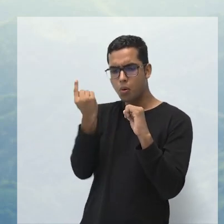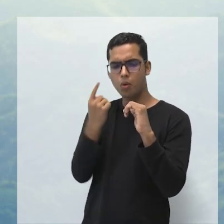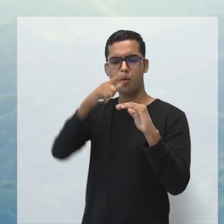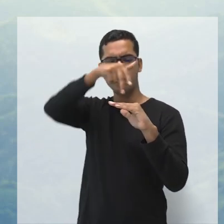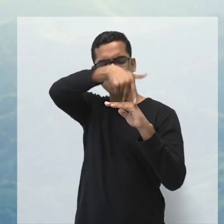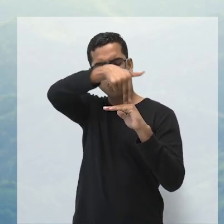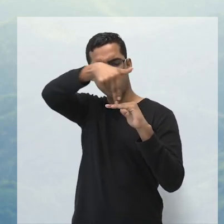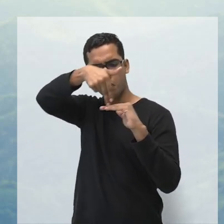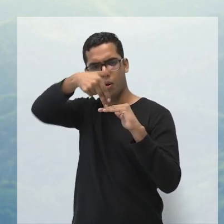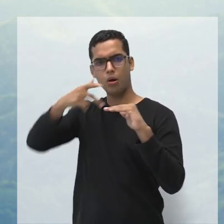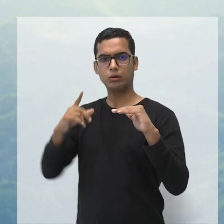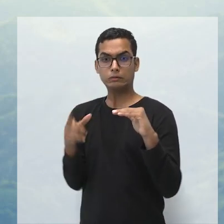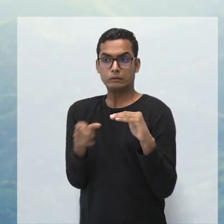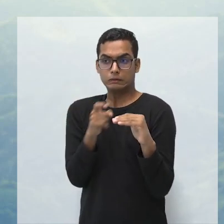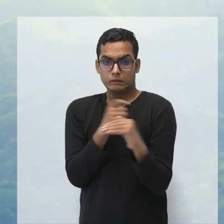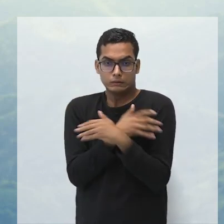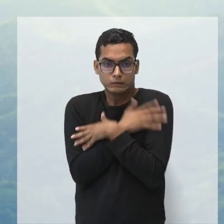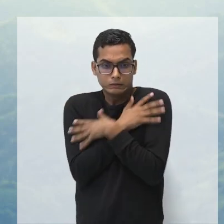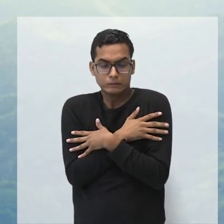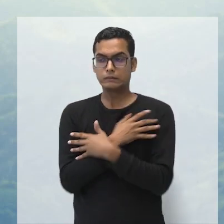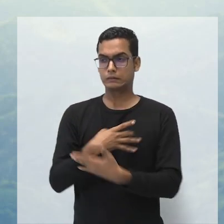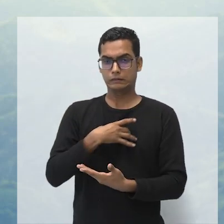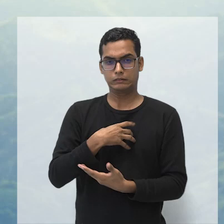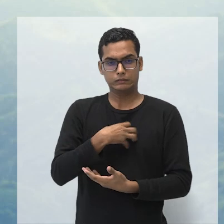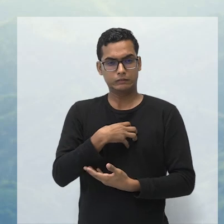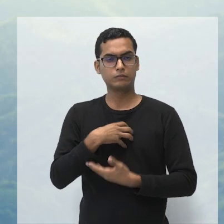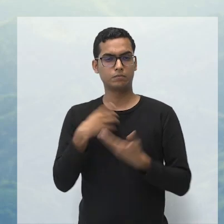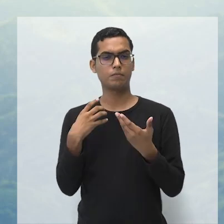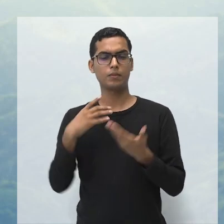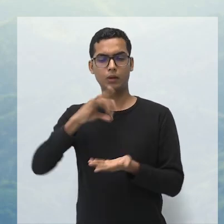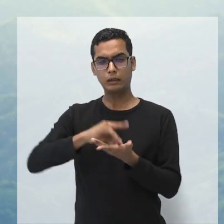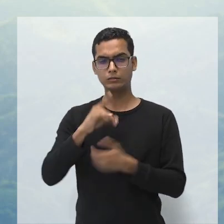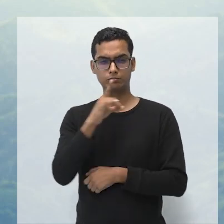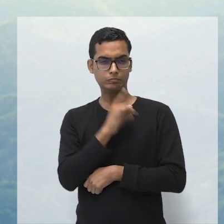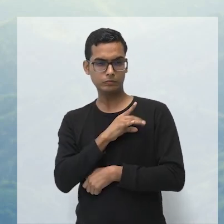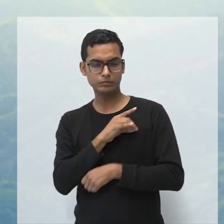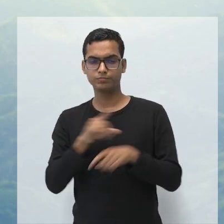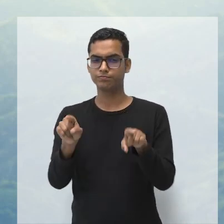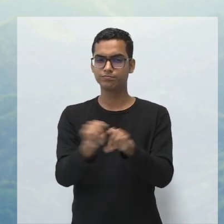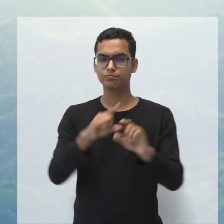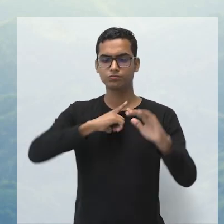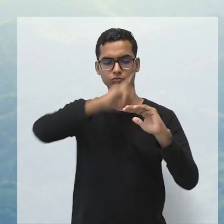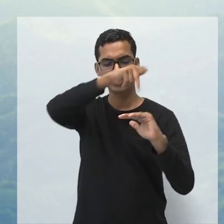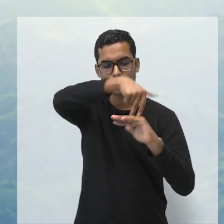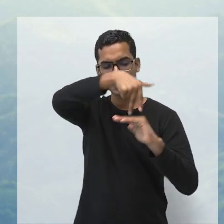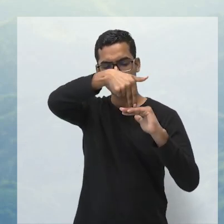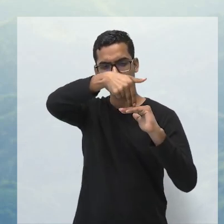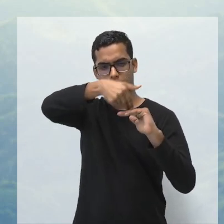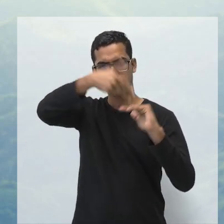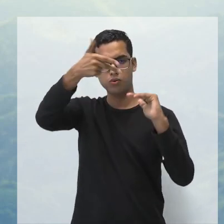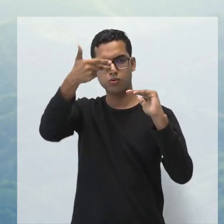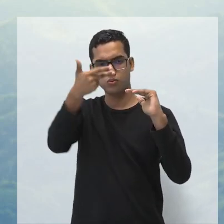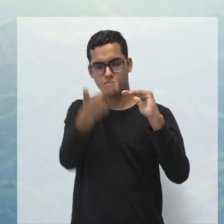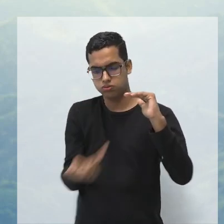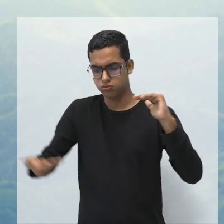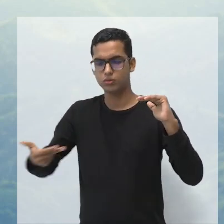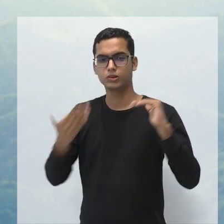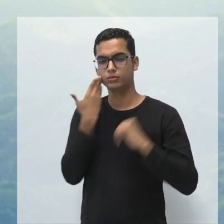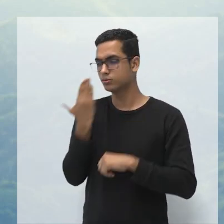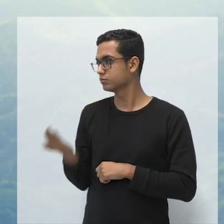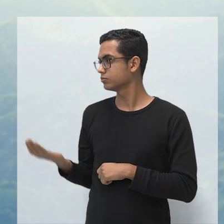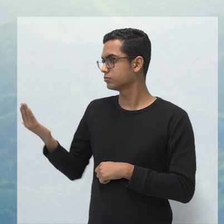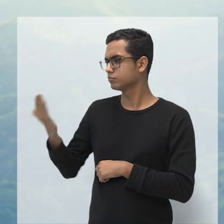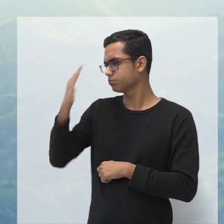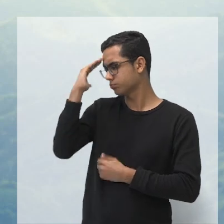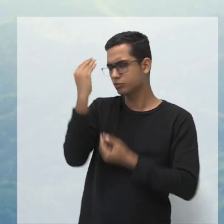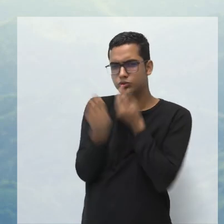dá aquele friozinho, aquele medo, mas é de um lugar como este que a gente realiza o salto do base jump. E para a gente entender